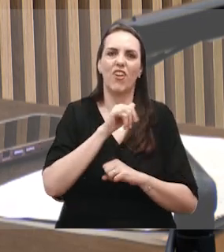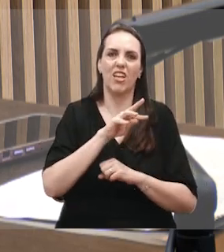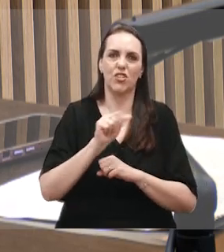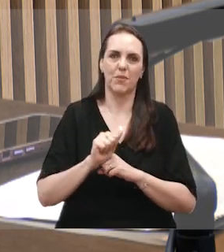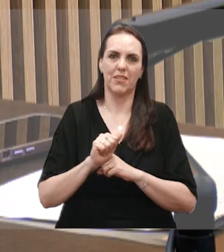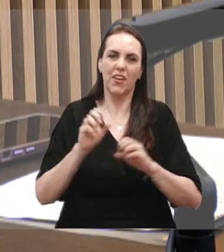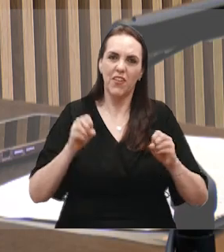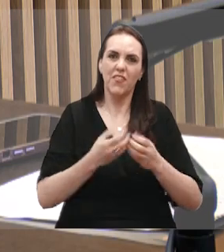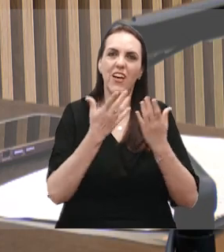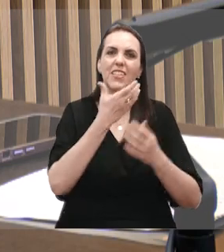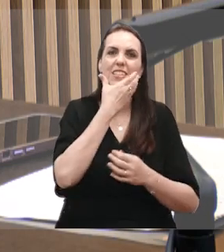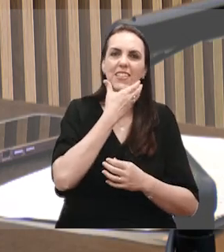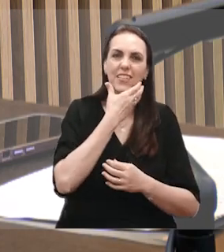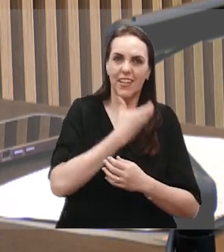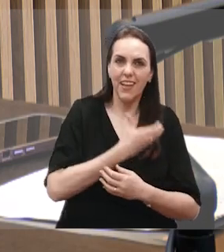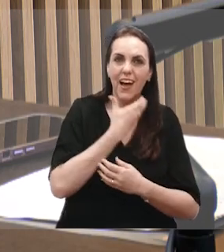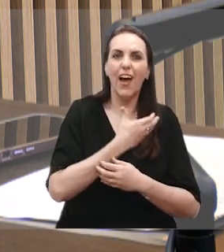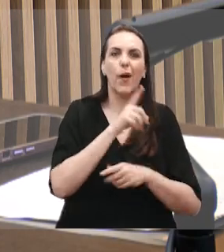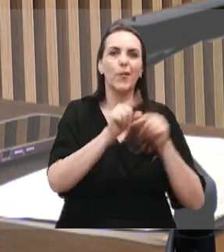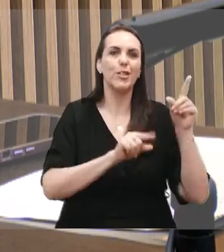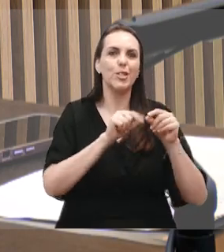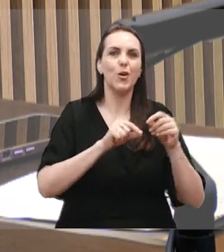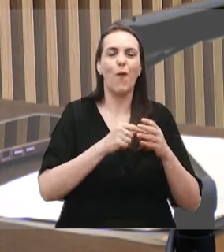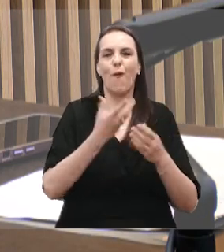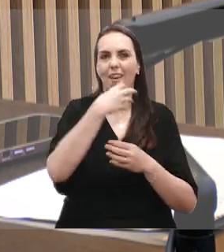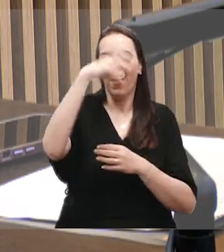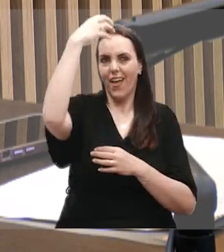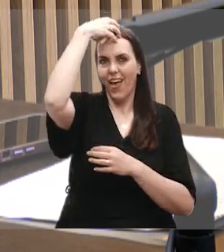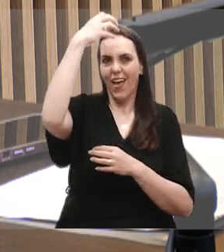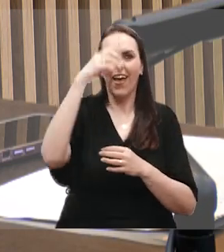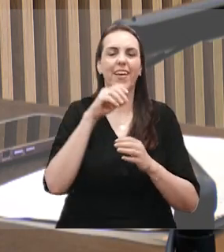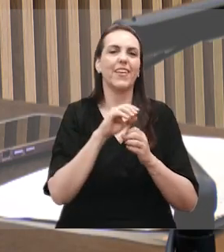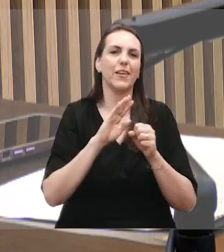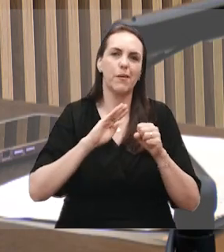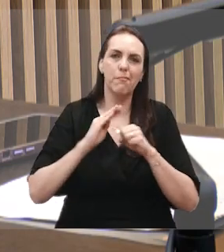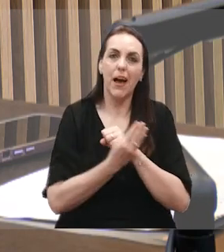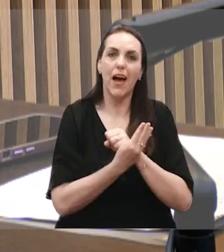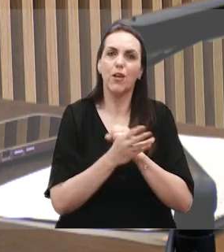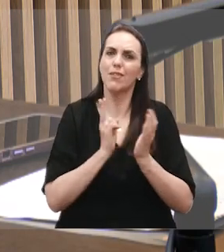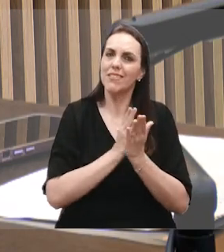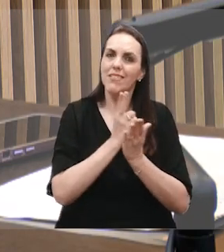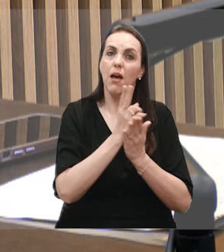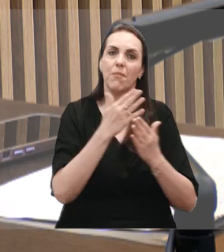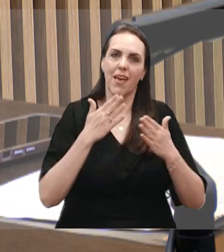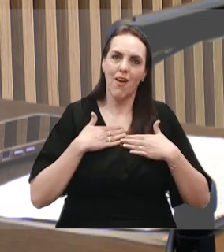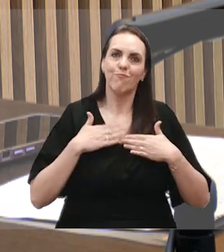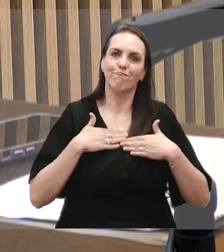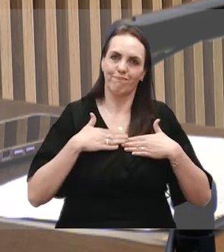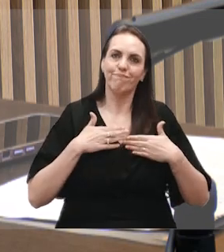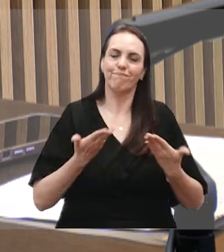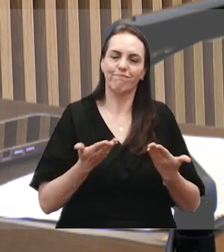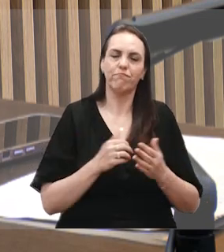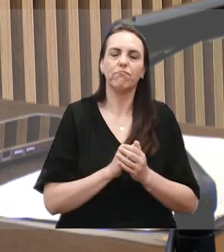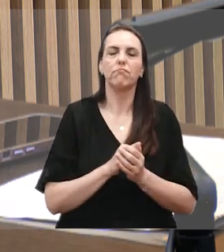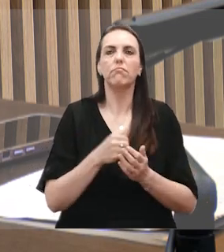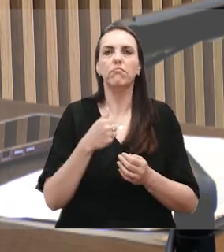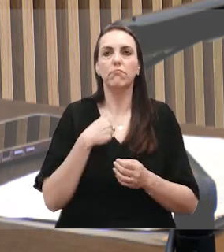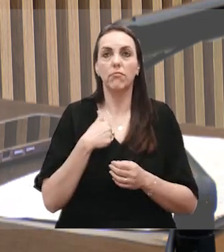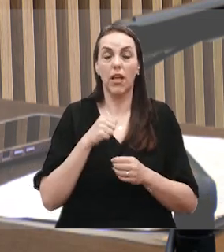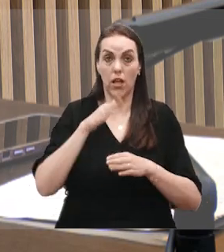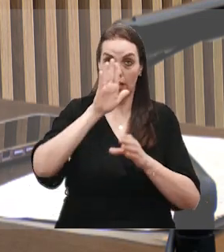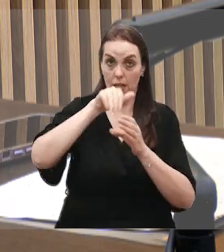Natal, escolha da rainha do bairro, tudo encampadas por mim, né? Então, nesta eleição que aconteceu em